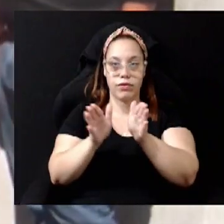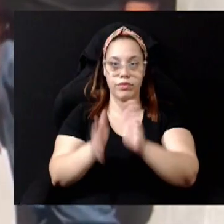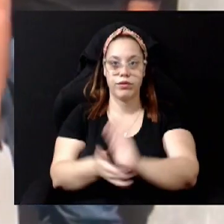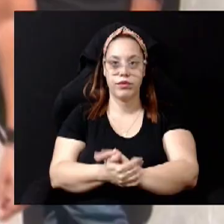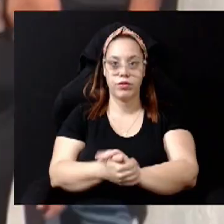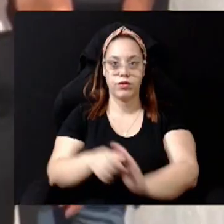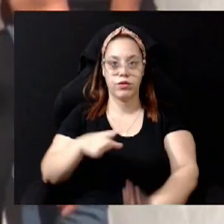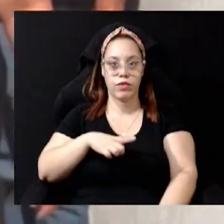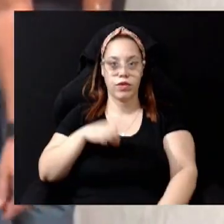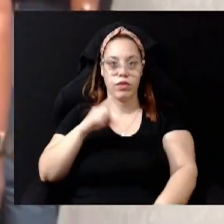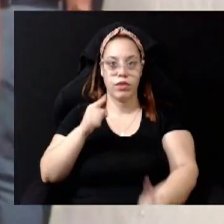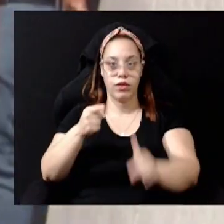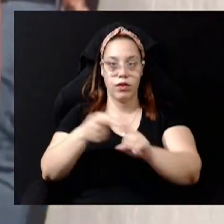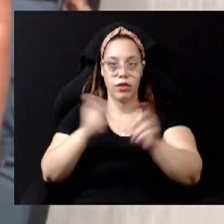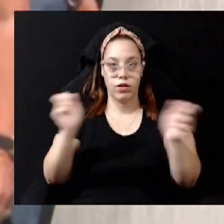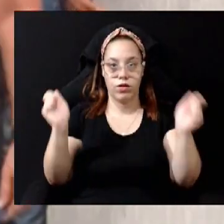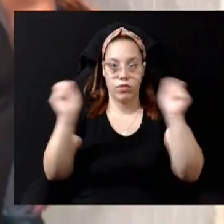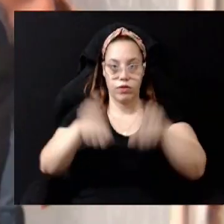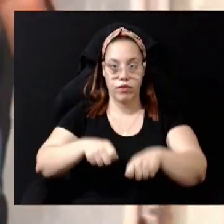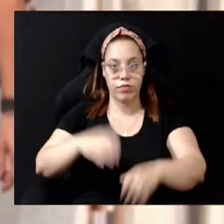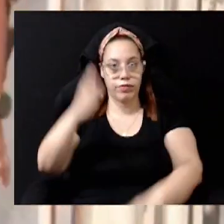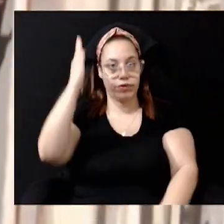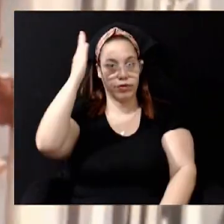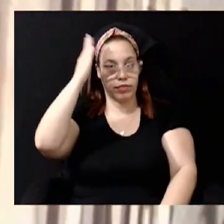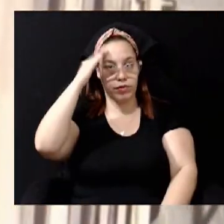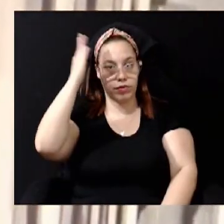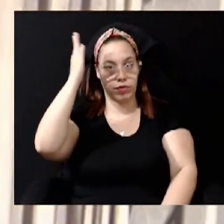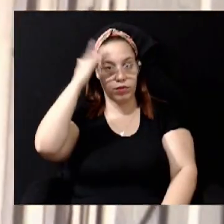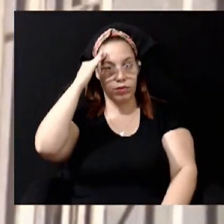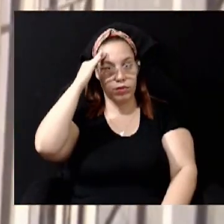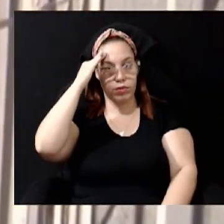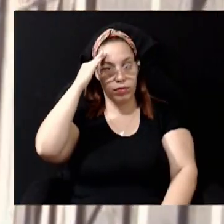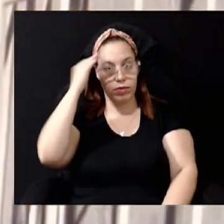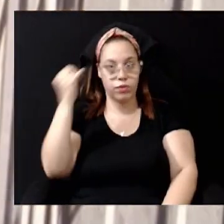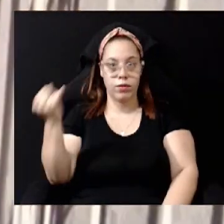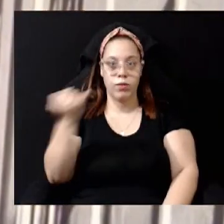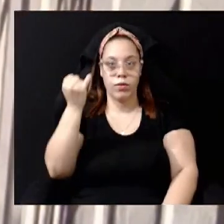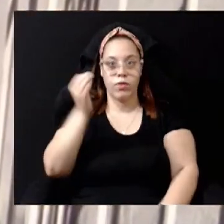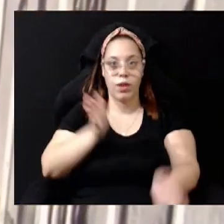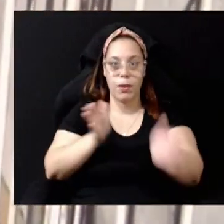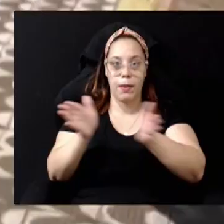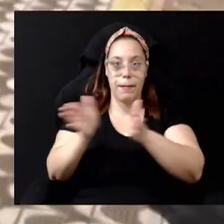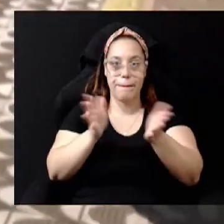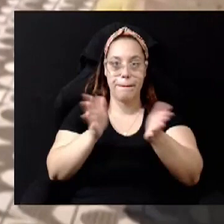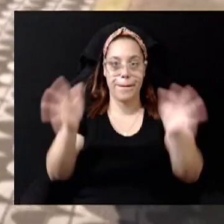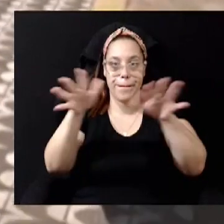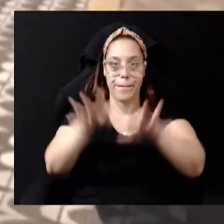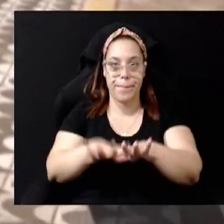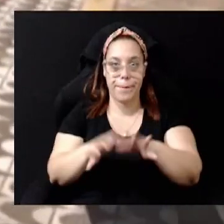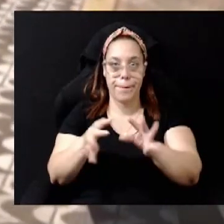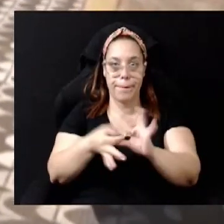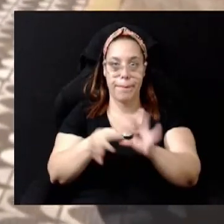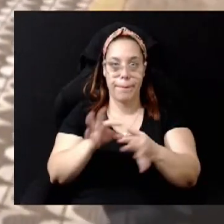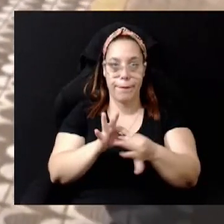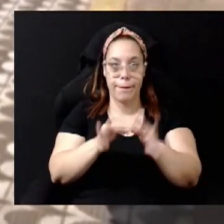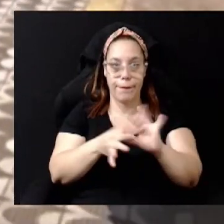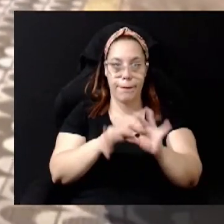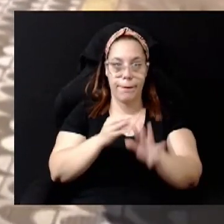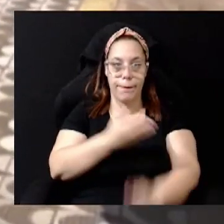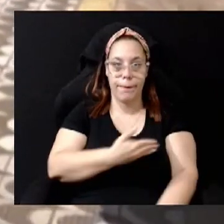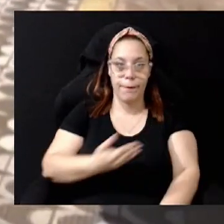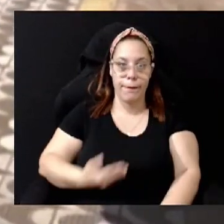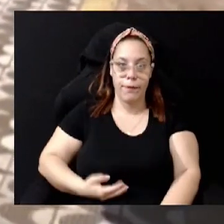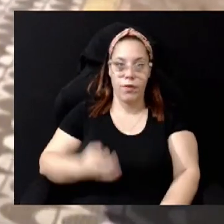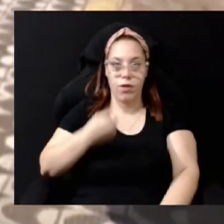de possibilitar a compreensão de conceitos fundamentais de acessibilidade e inclusão no contexto do setor público, bem como